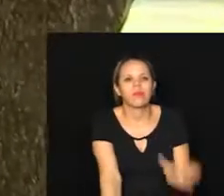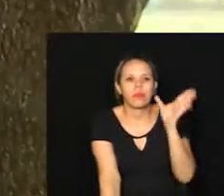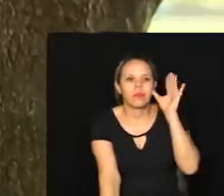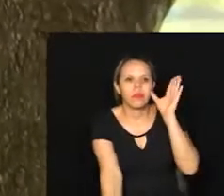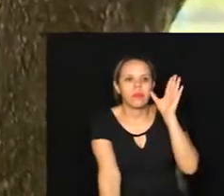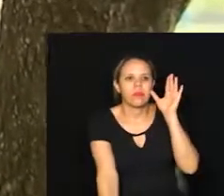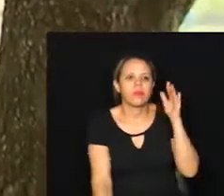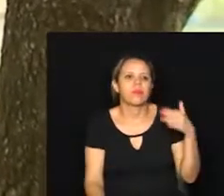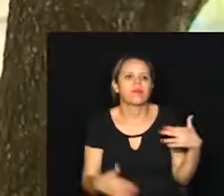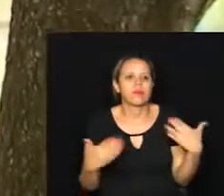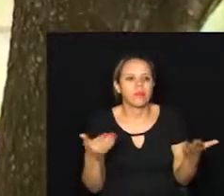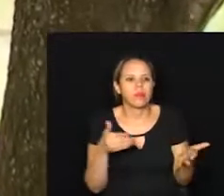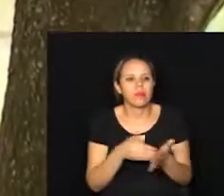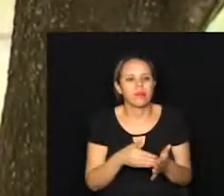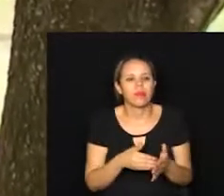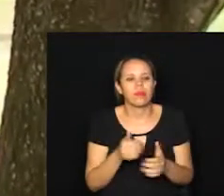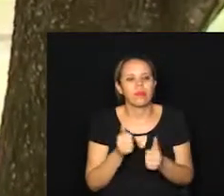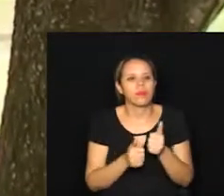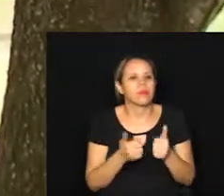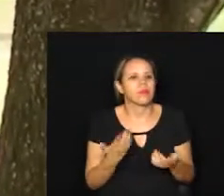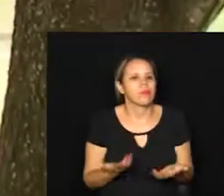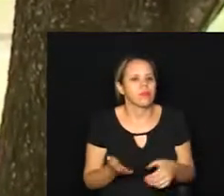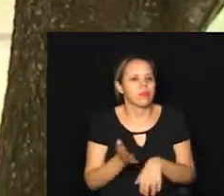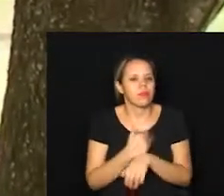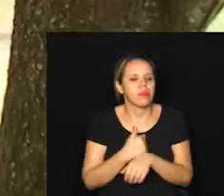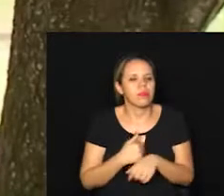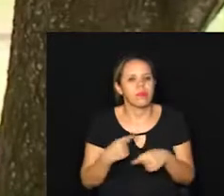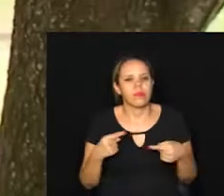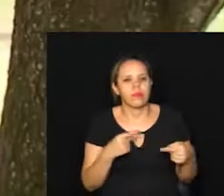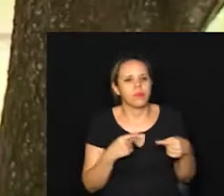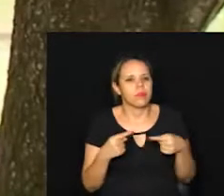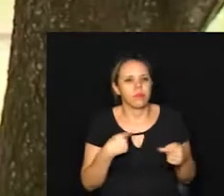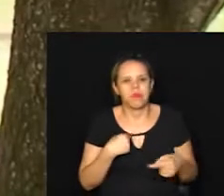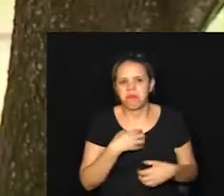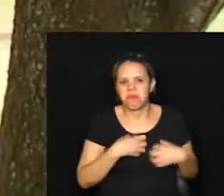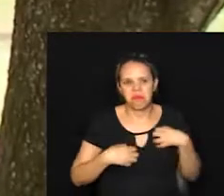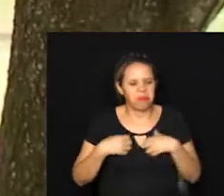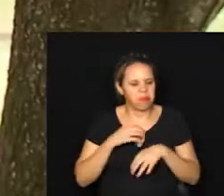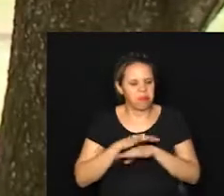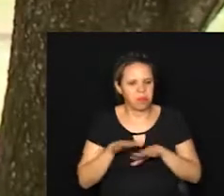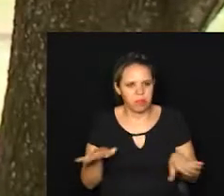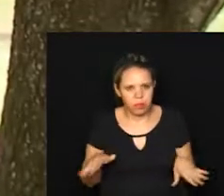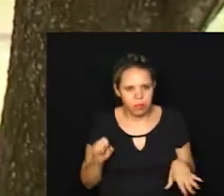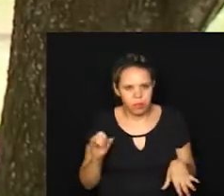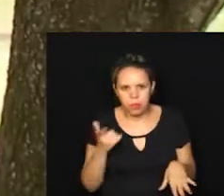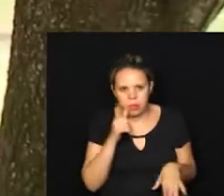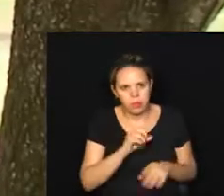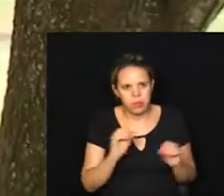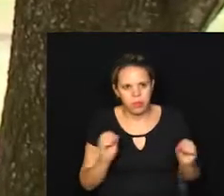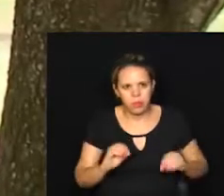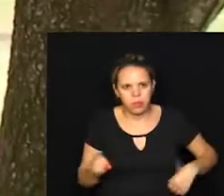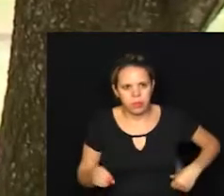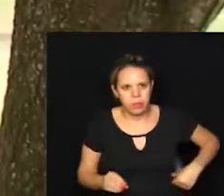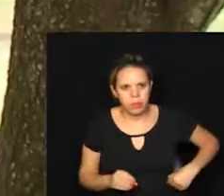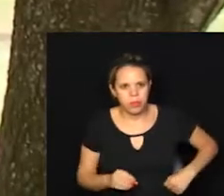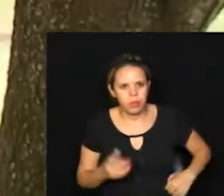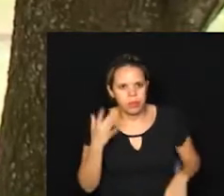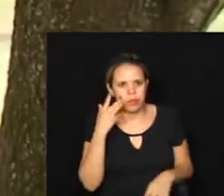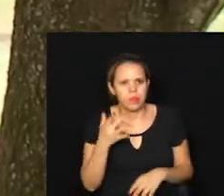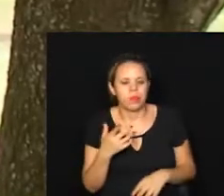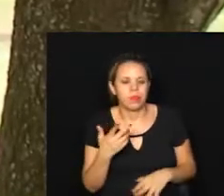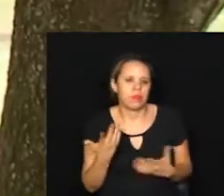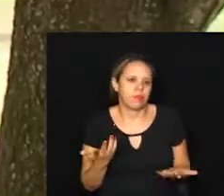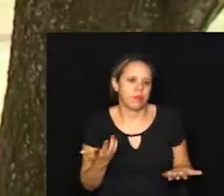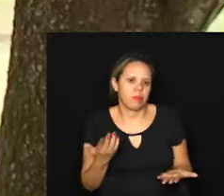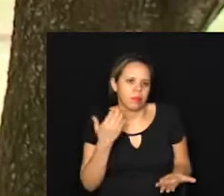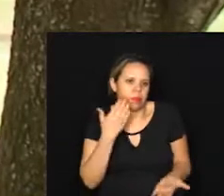que quando no último jogo antes da Ponte, antes do derby, eu nem me incomodo tanto se ela não ganha, porque não sei se por